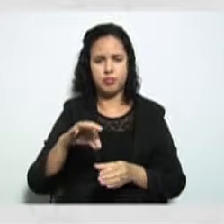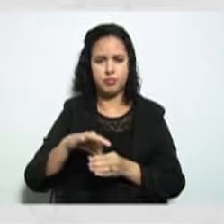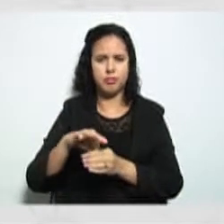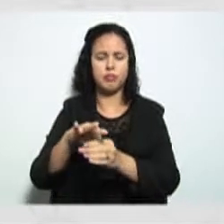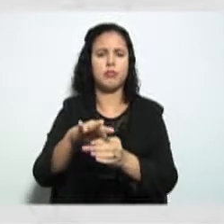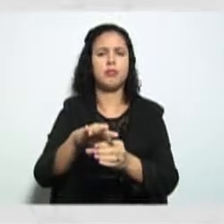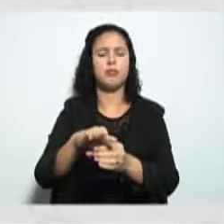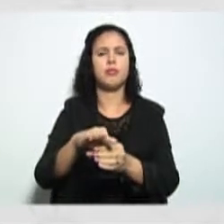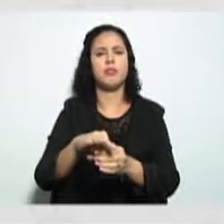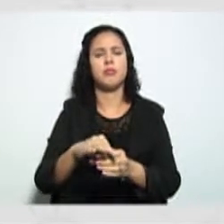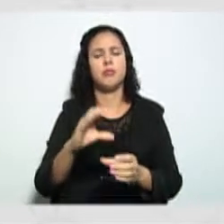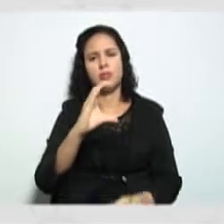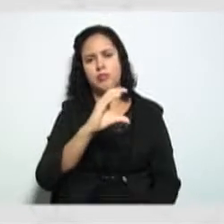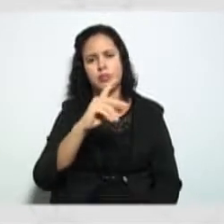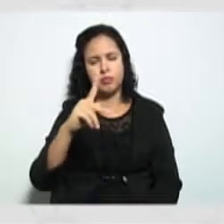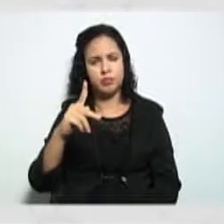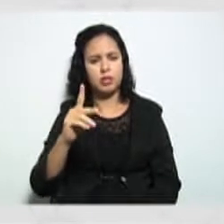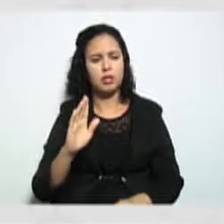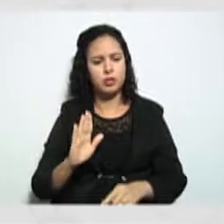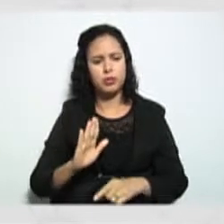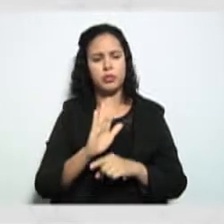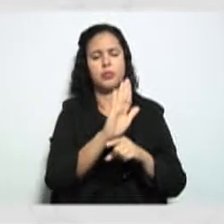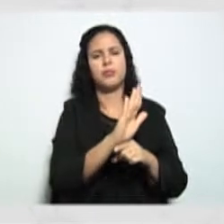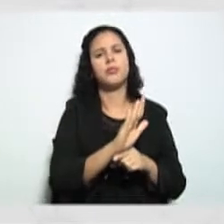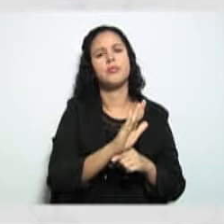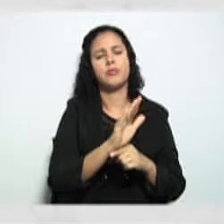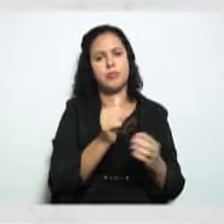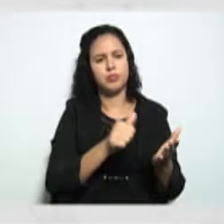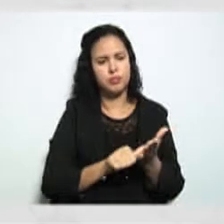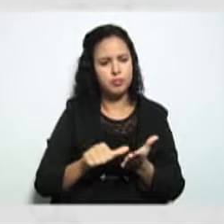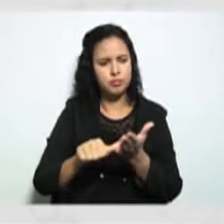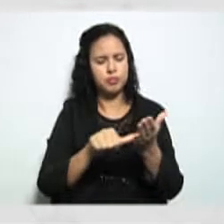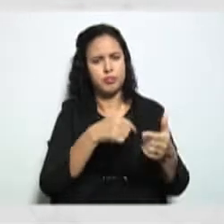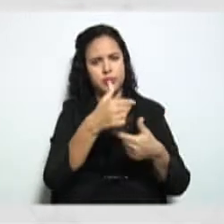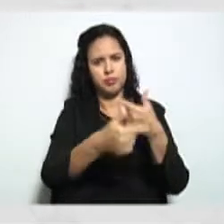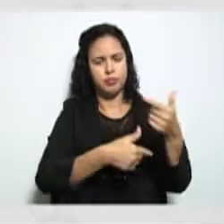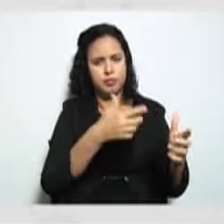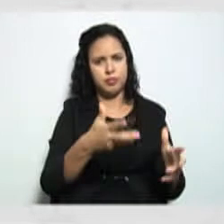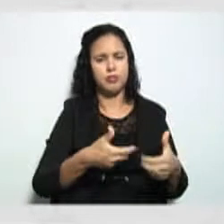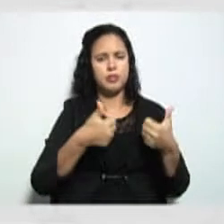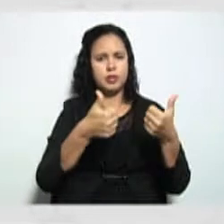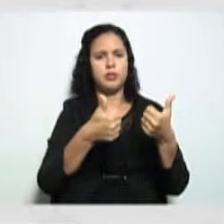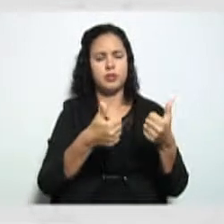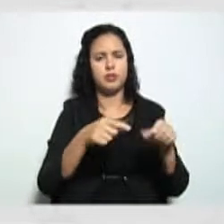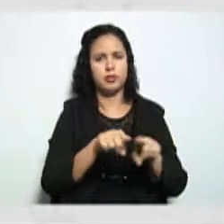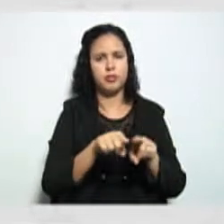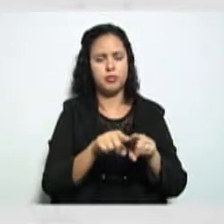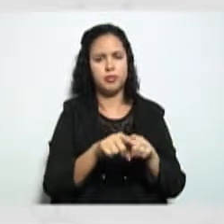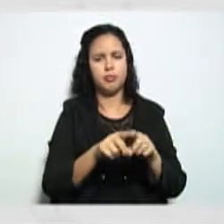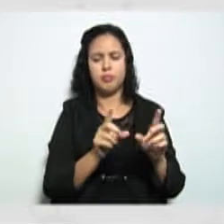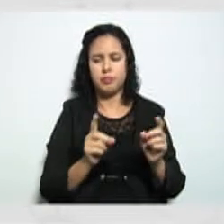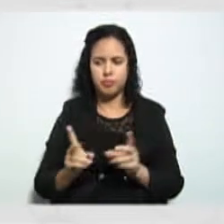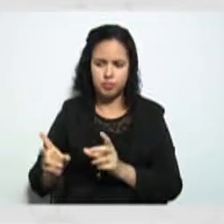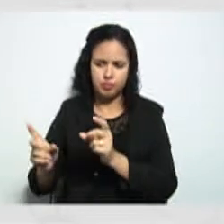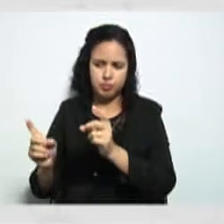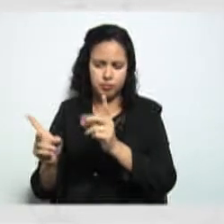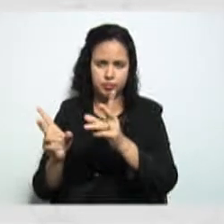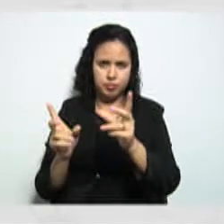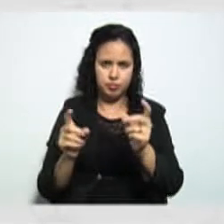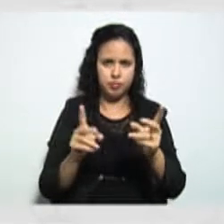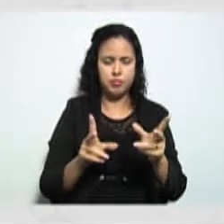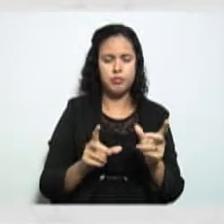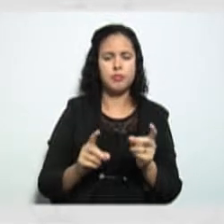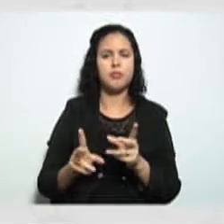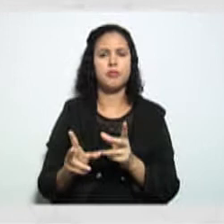associados melhores condições de trabalho, garantem melhores preços na comercialização dos seus produtos e acesso a maiores